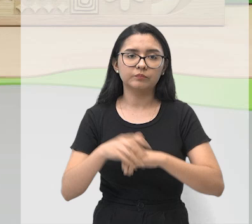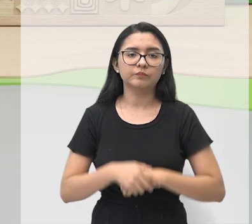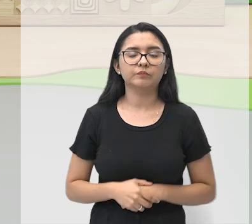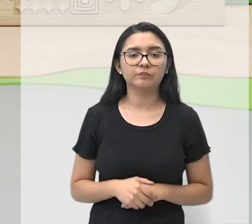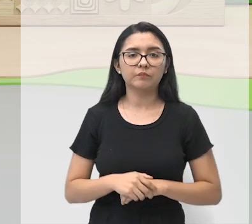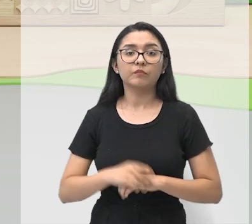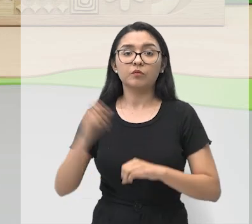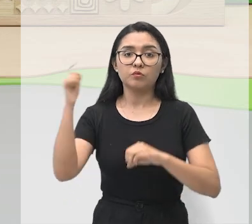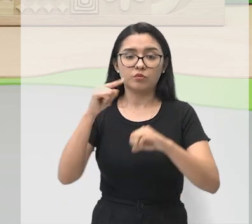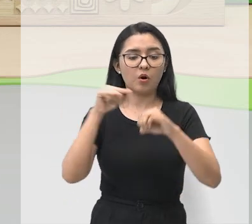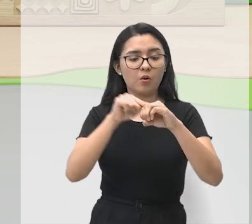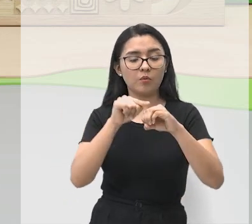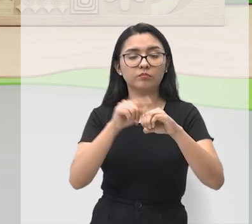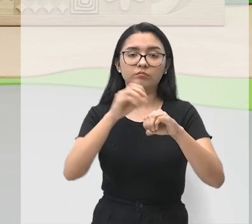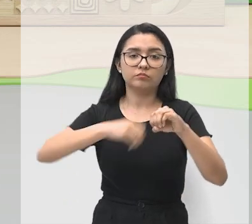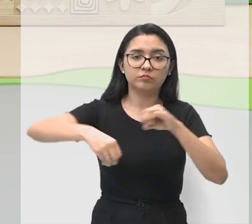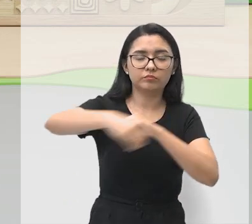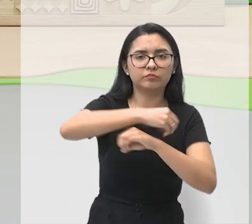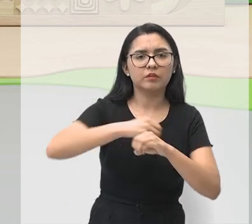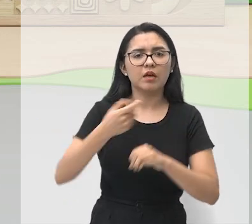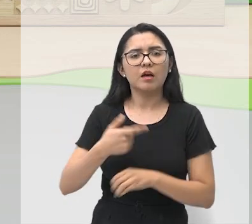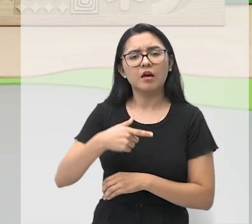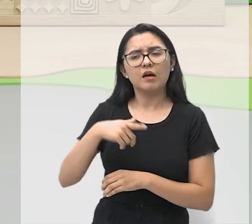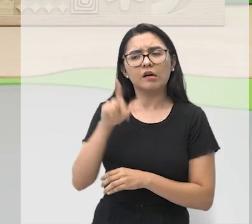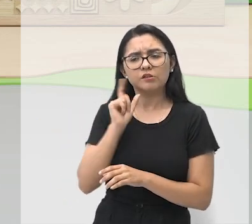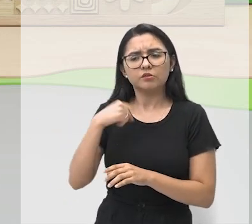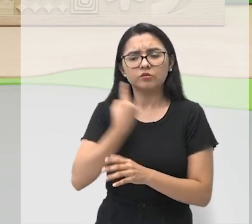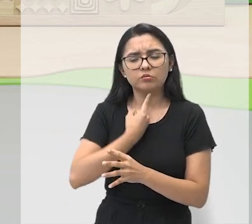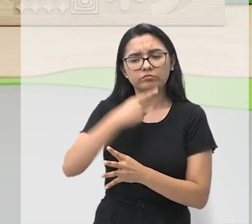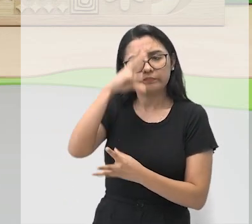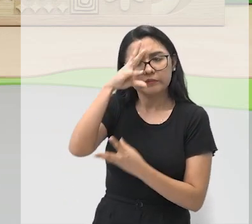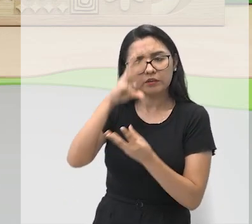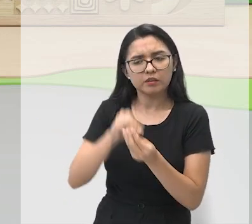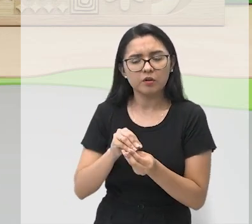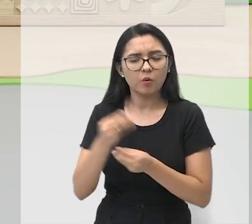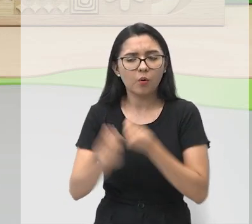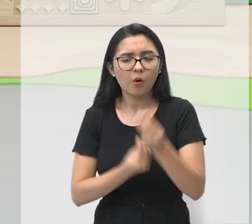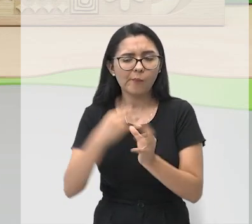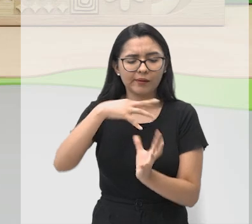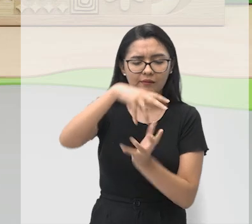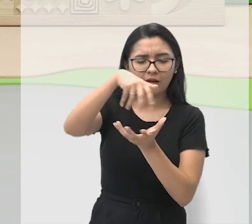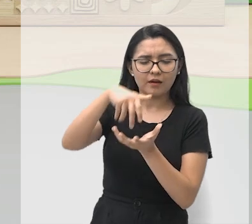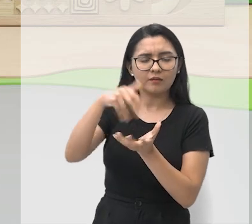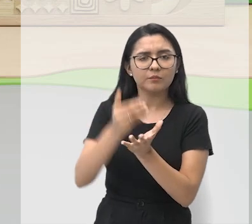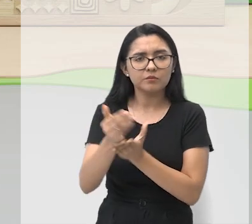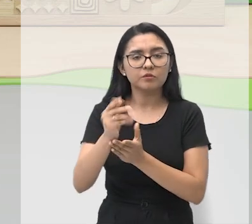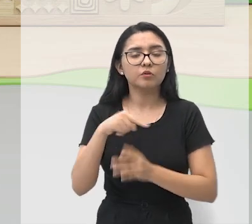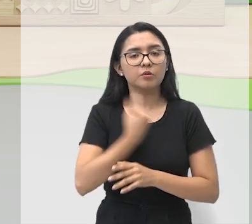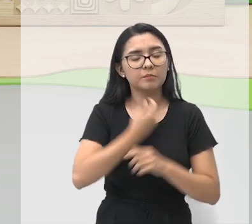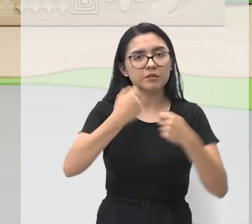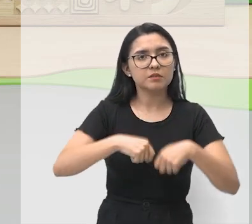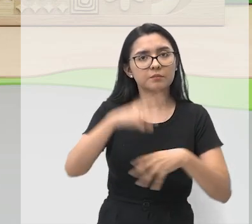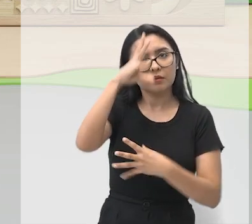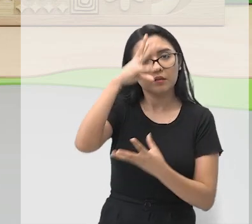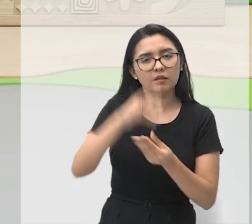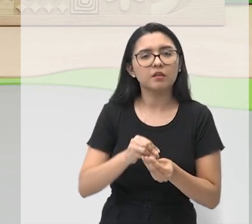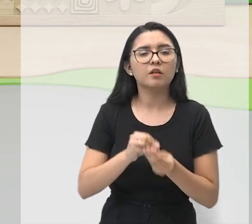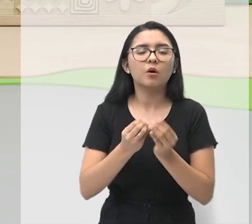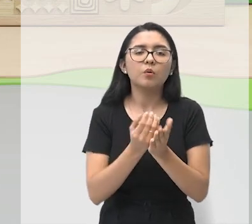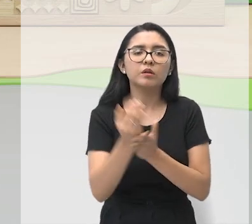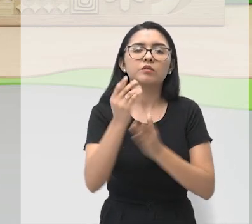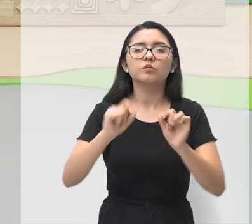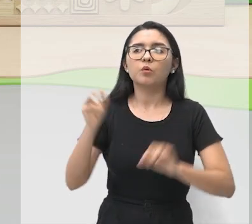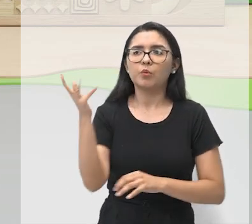da Terra, nós vamos ter que ver o surgimento do quê? Do universo e do nosso